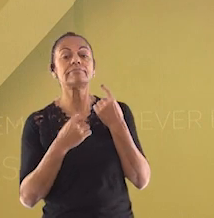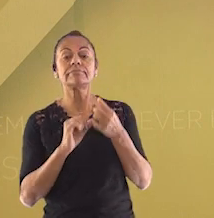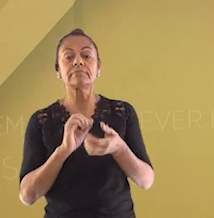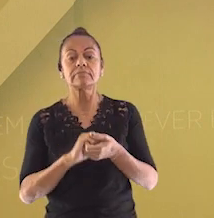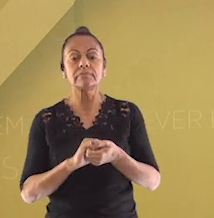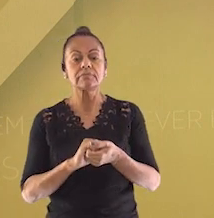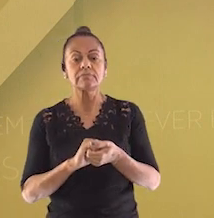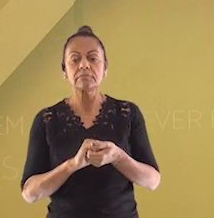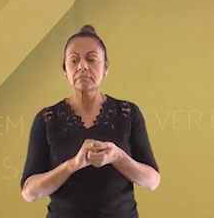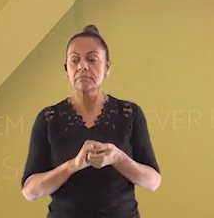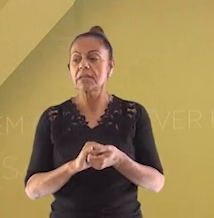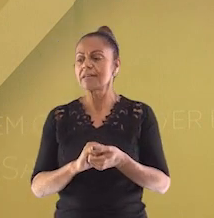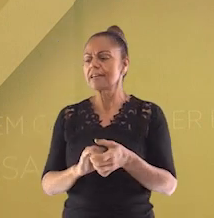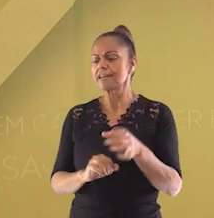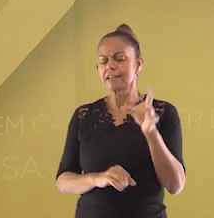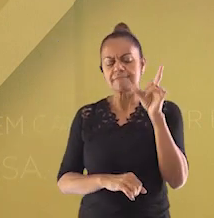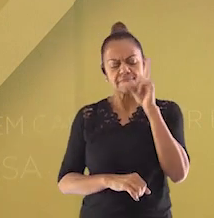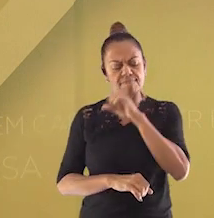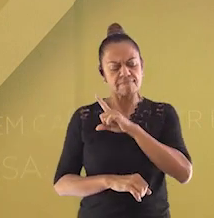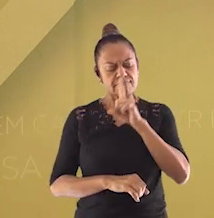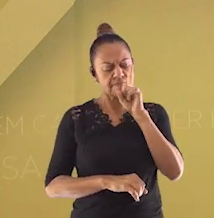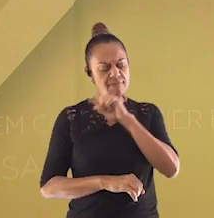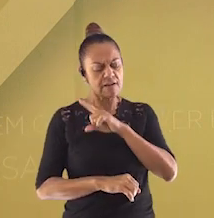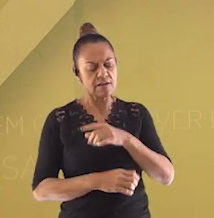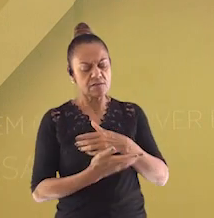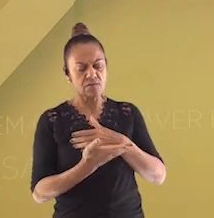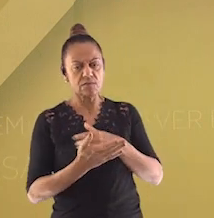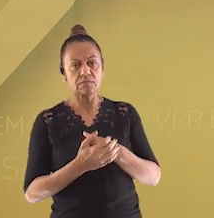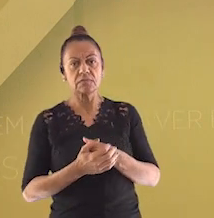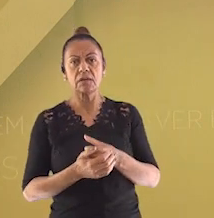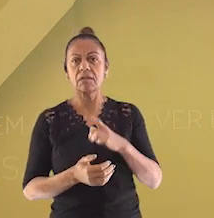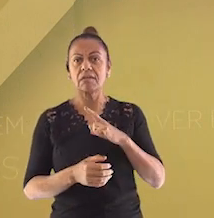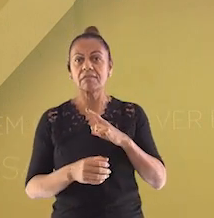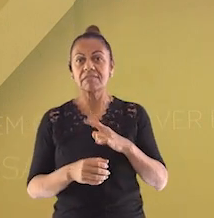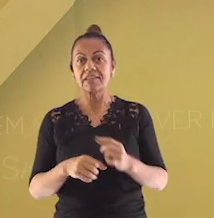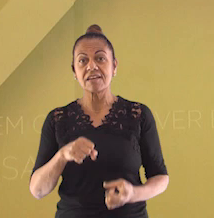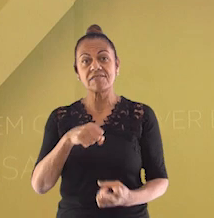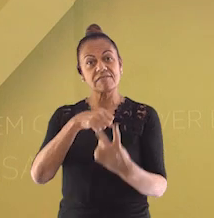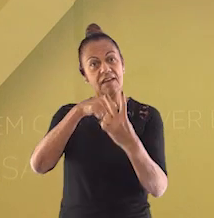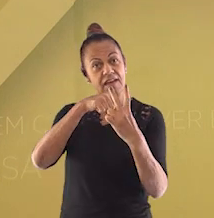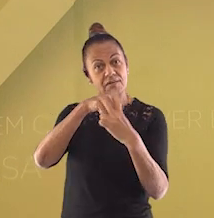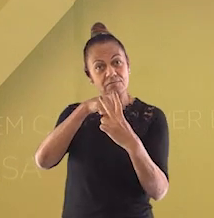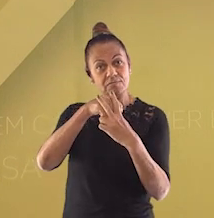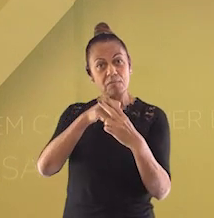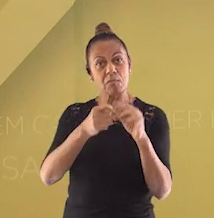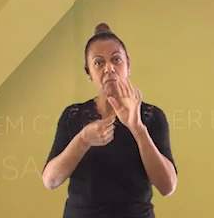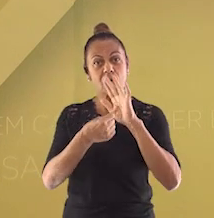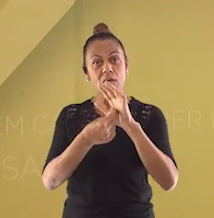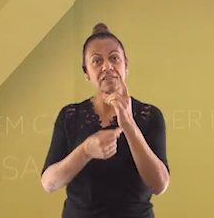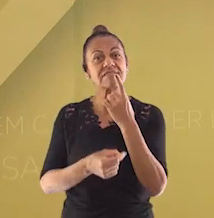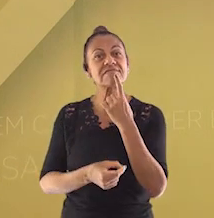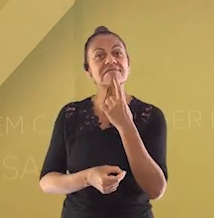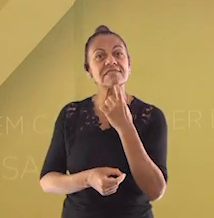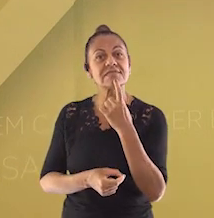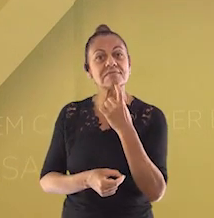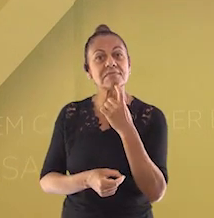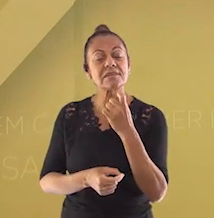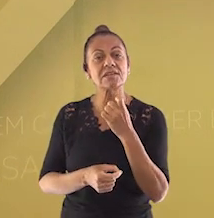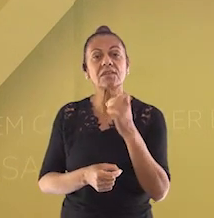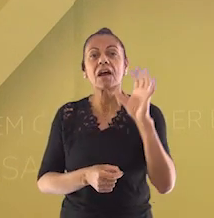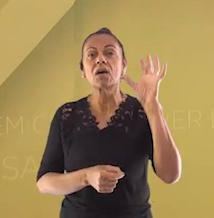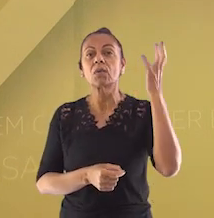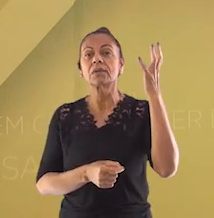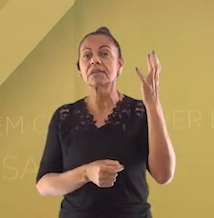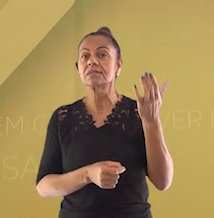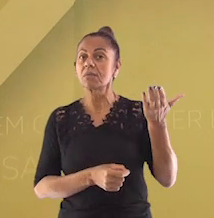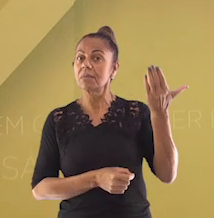ignorou e feia e ele falhou os verbos estão em destaque todos em